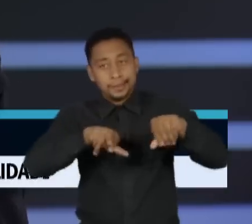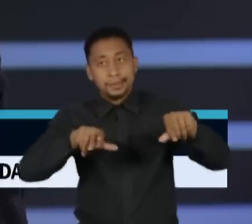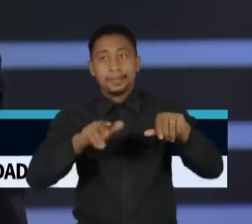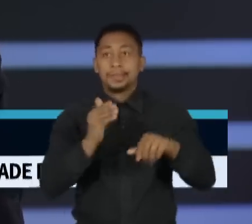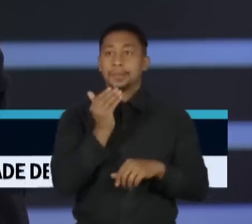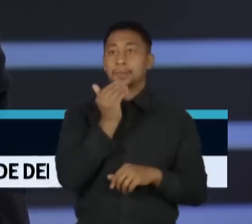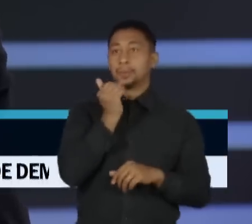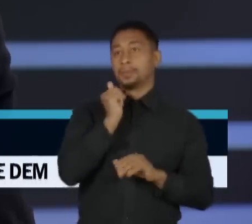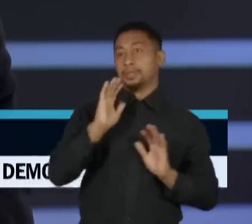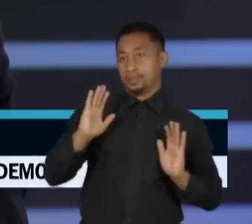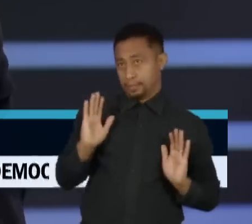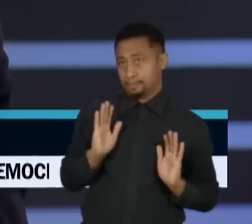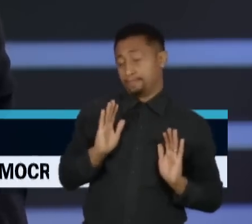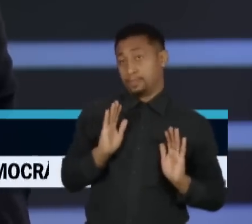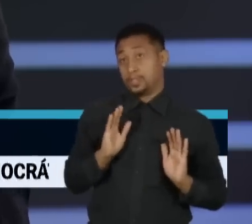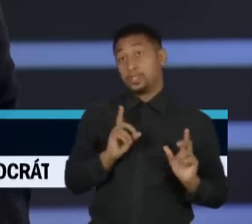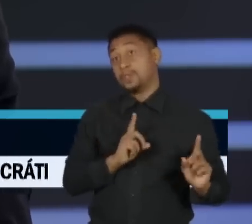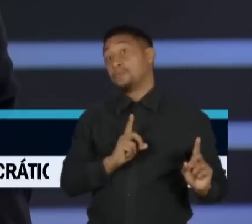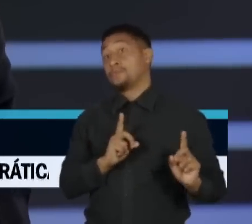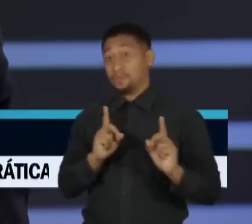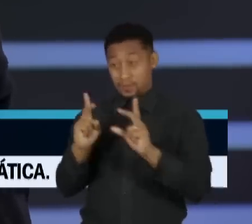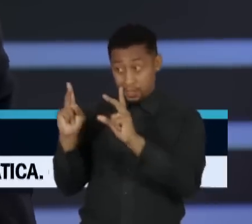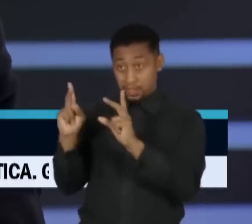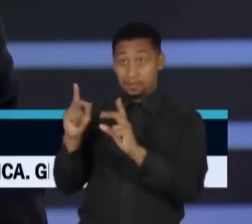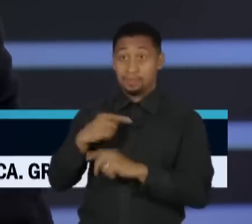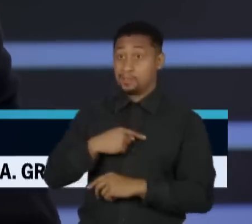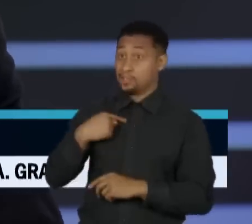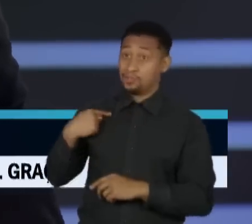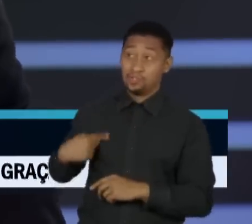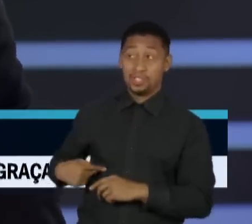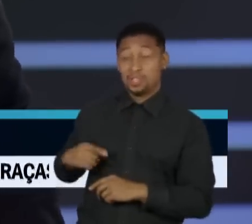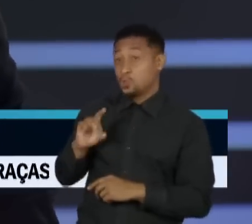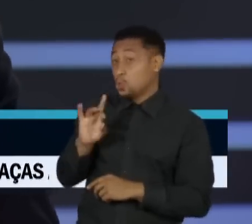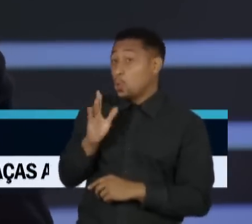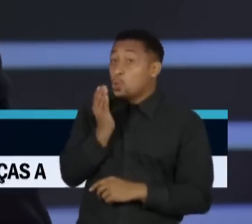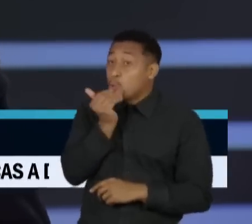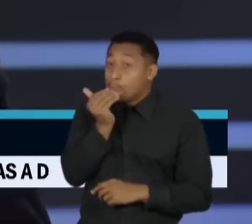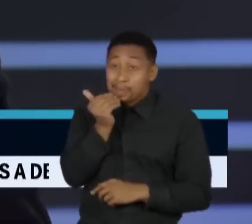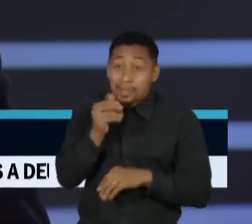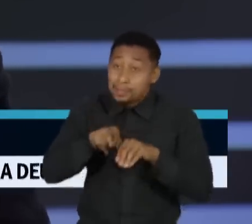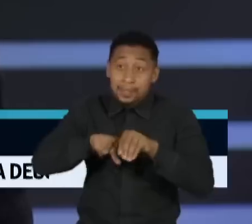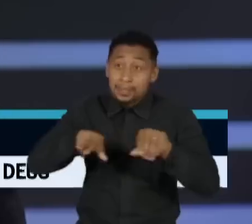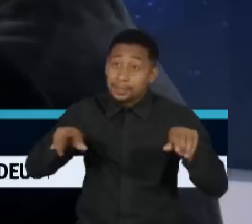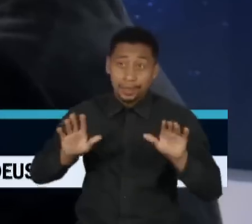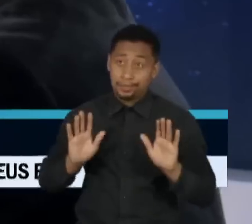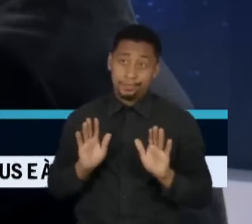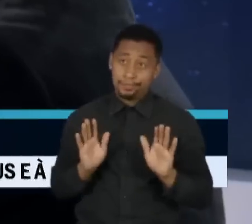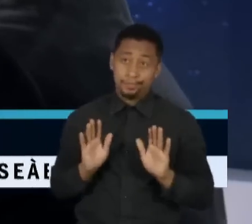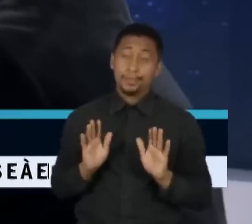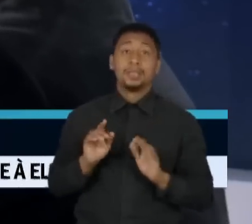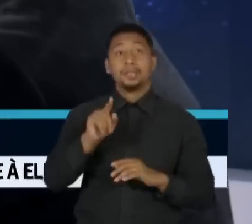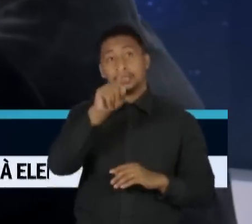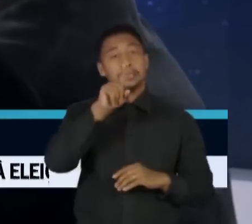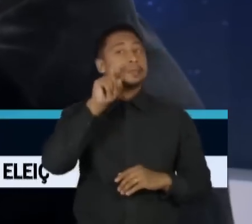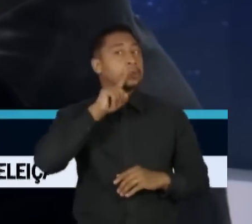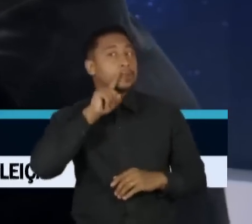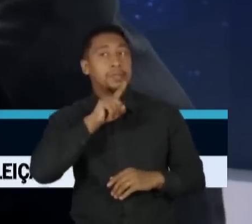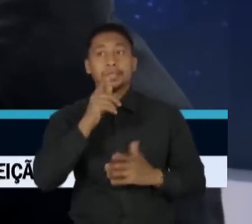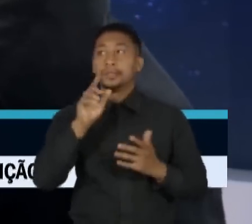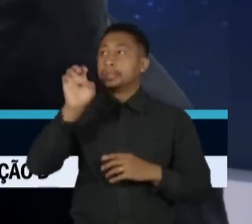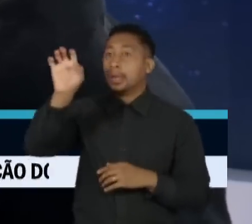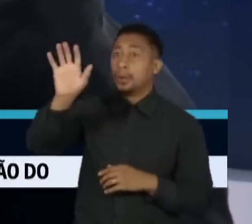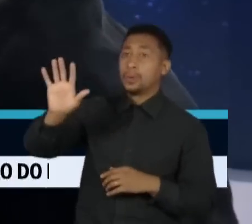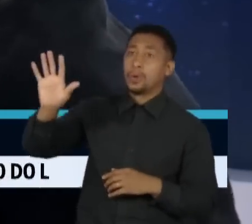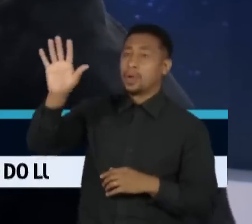gente não exporta para a China nenhum componente de maior valor agregado. Você consegue colocar isso na América da Latina e um pouco nos Estados Unidos, um pouco menos na Europa,